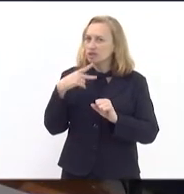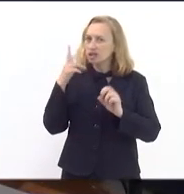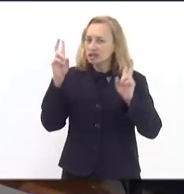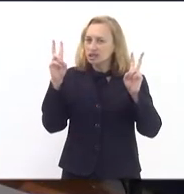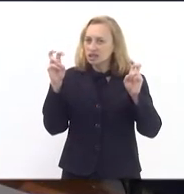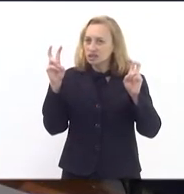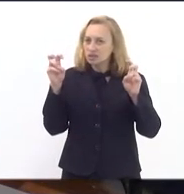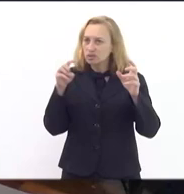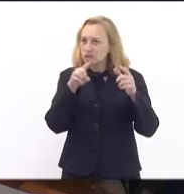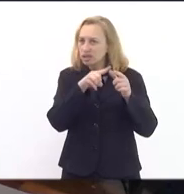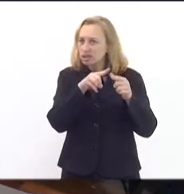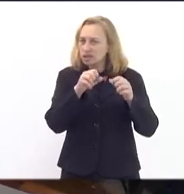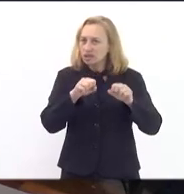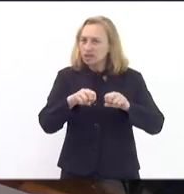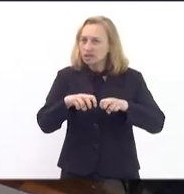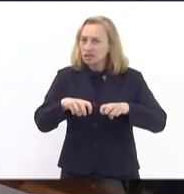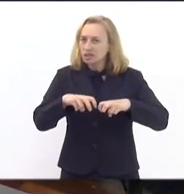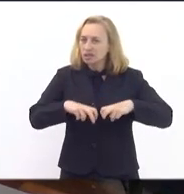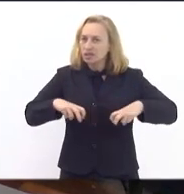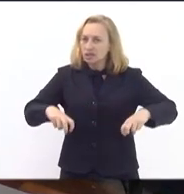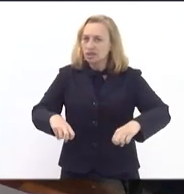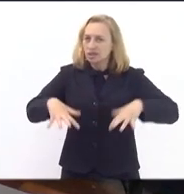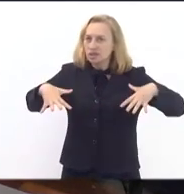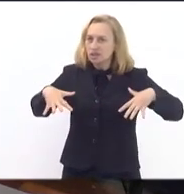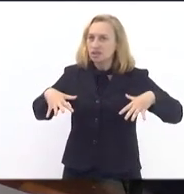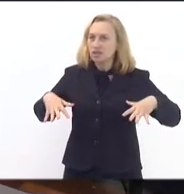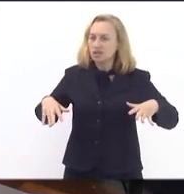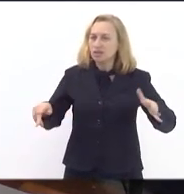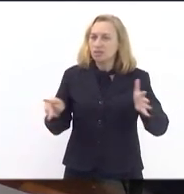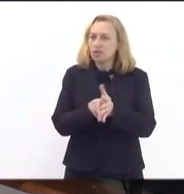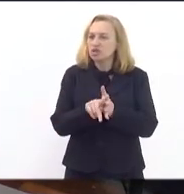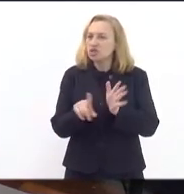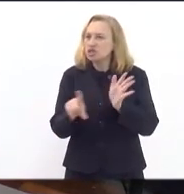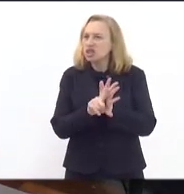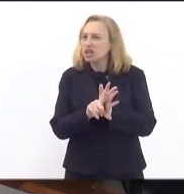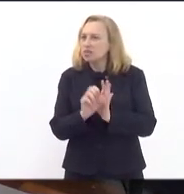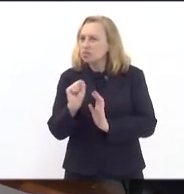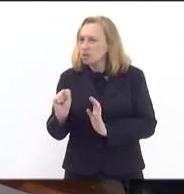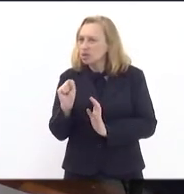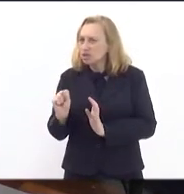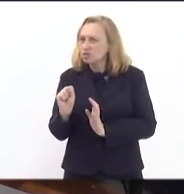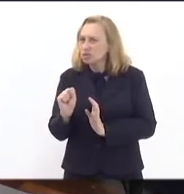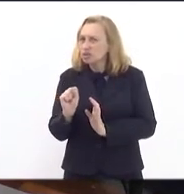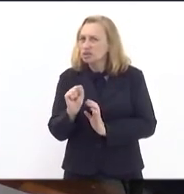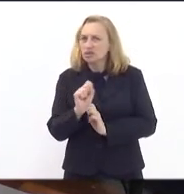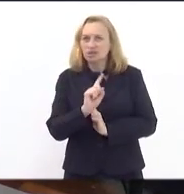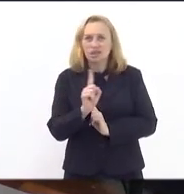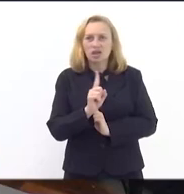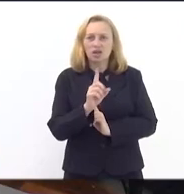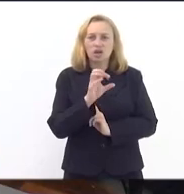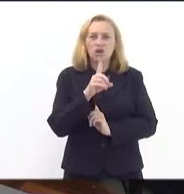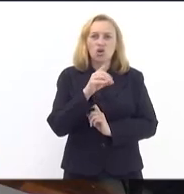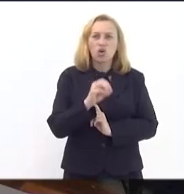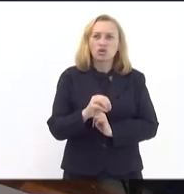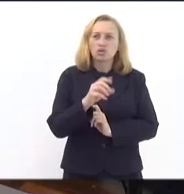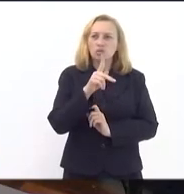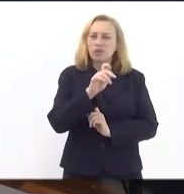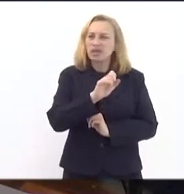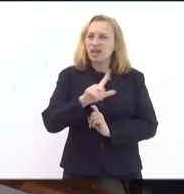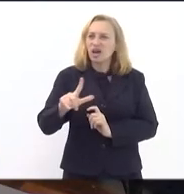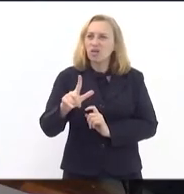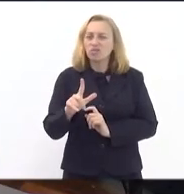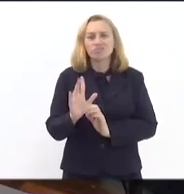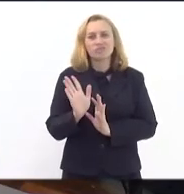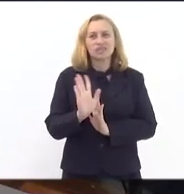através desse artigo 17 anos levam projeto de lei não podemos não pode opcional Poxa é uma e vamos